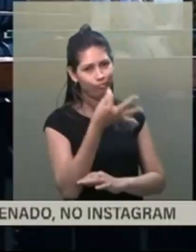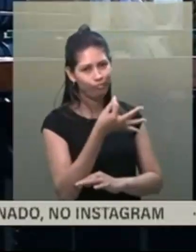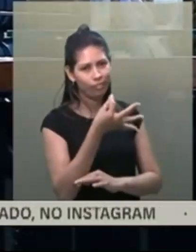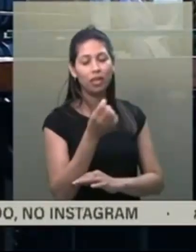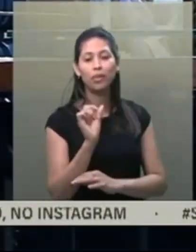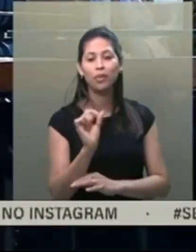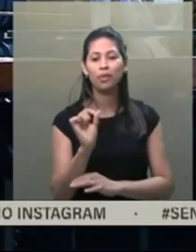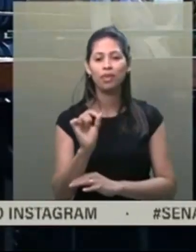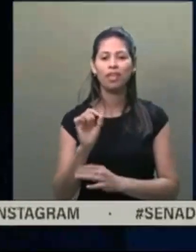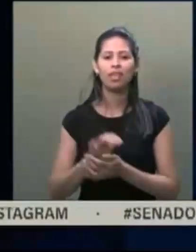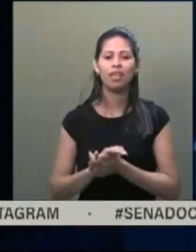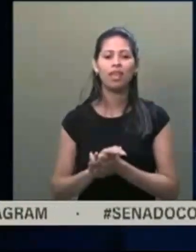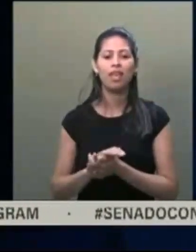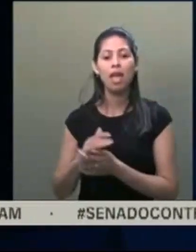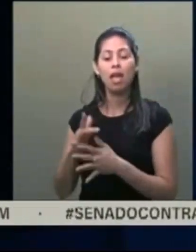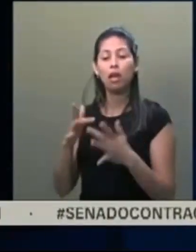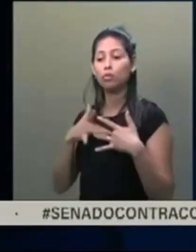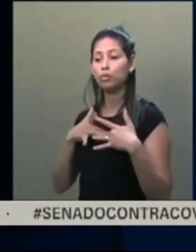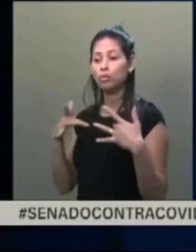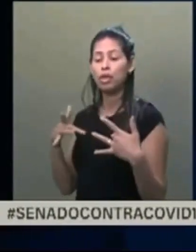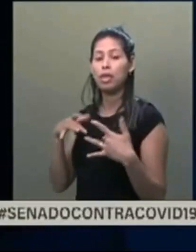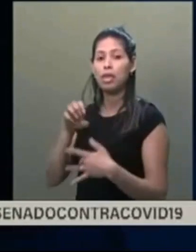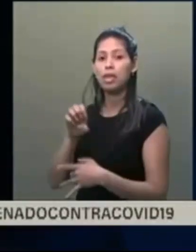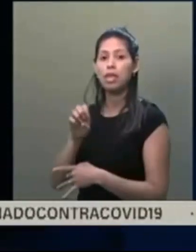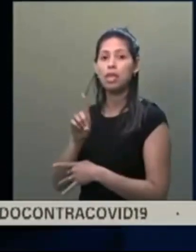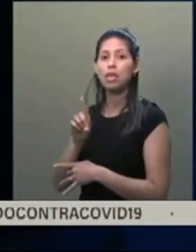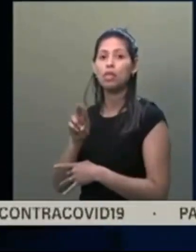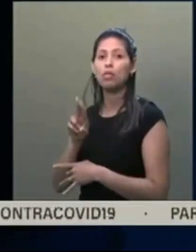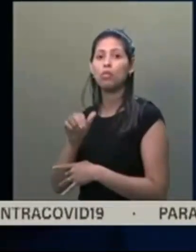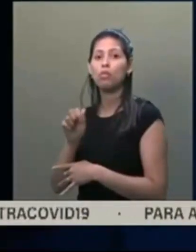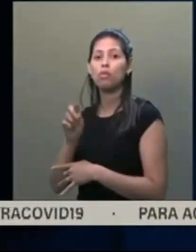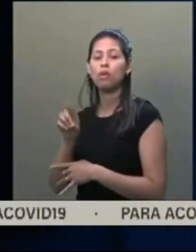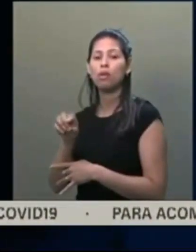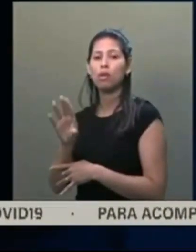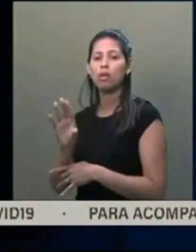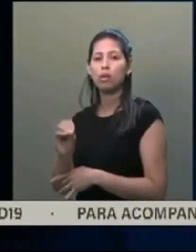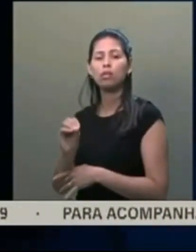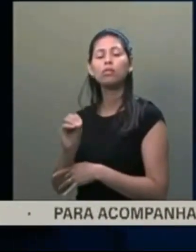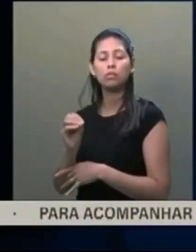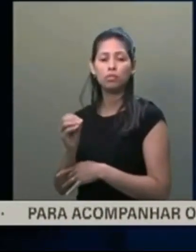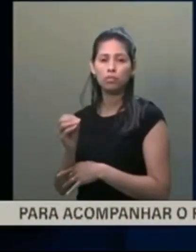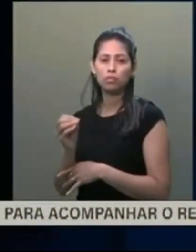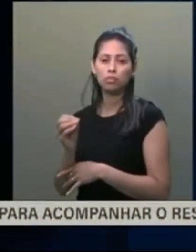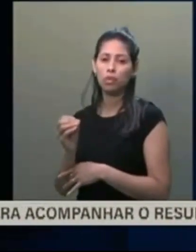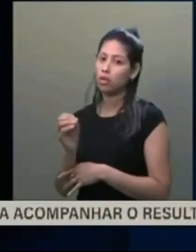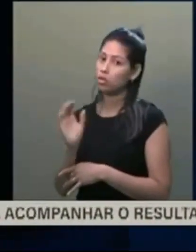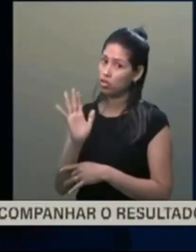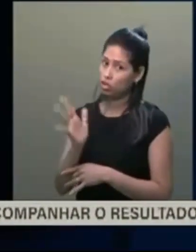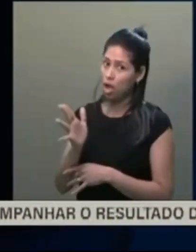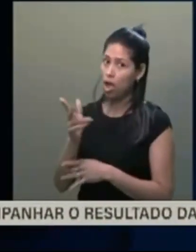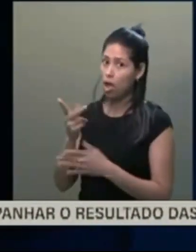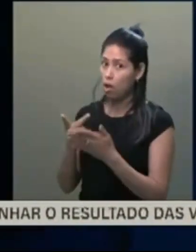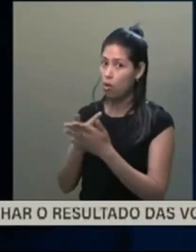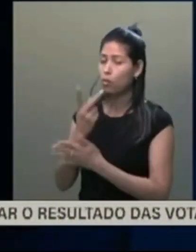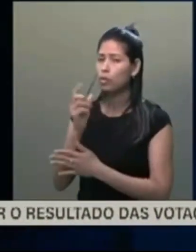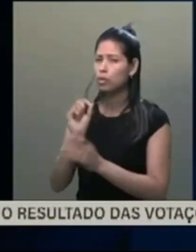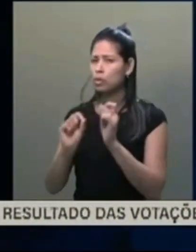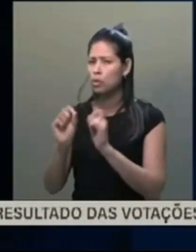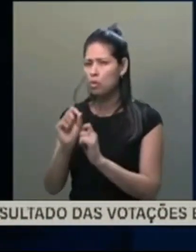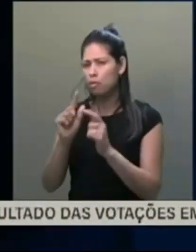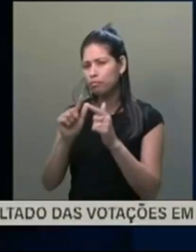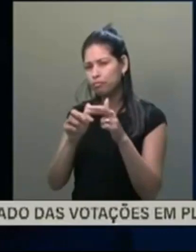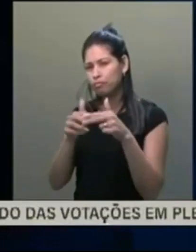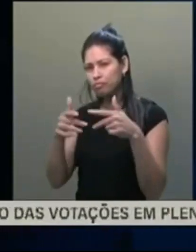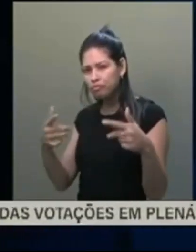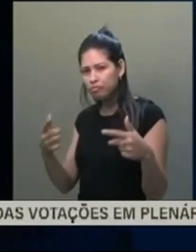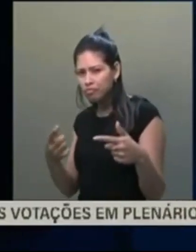Girão. Coisas estranhas estão ocorrendo. Este inquérito